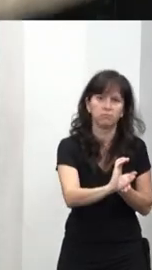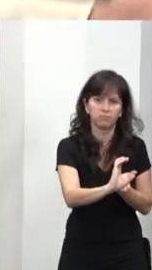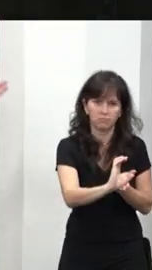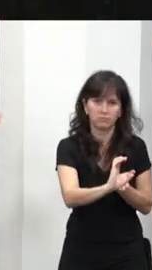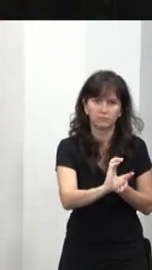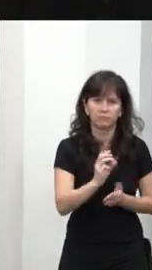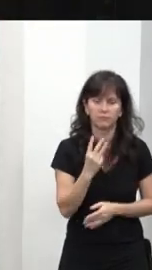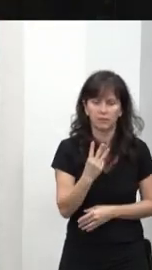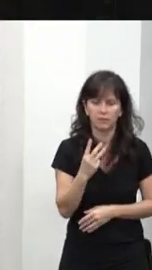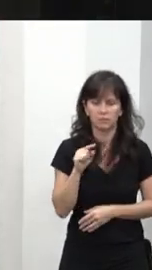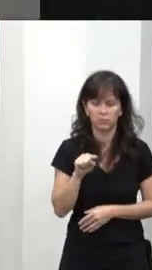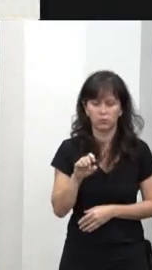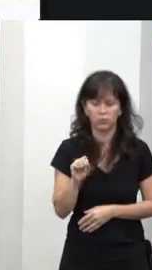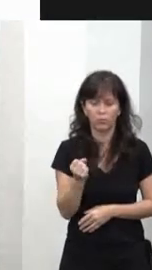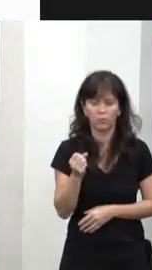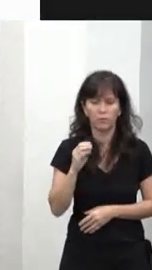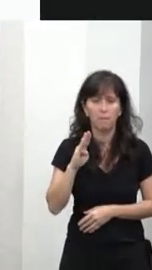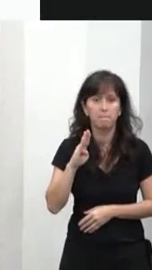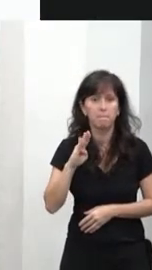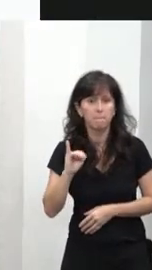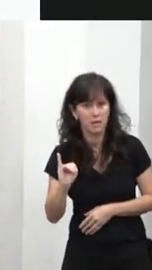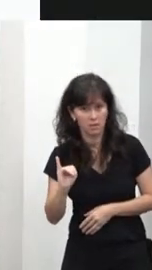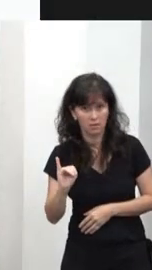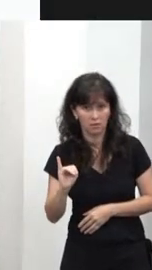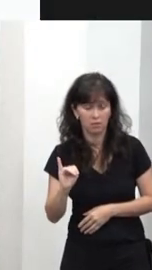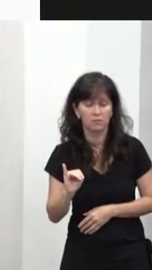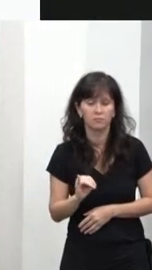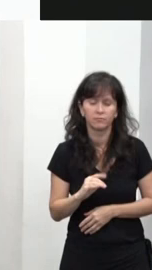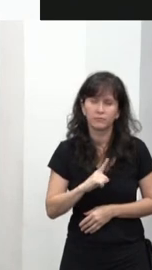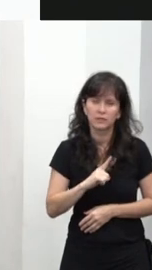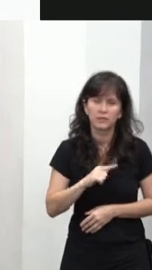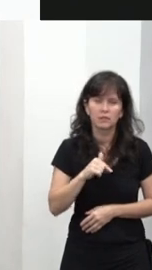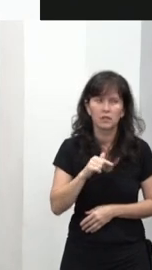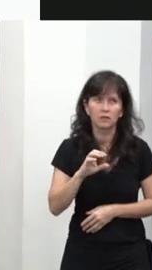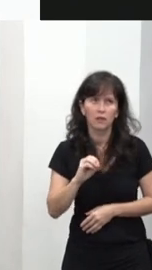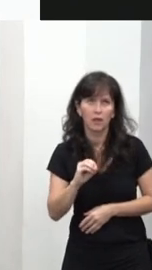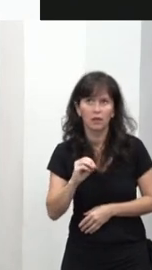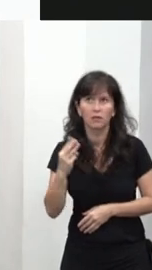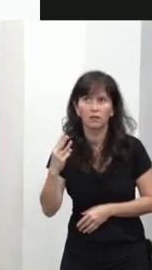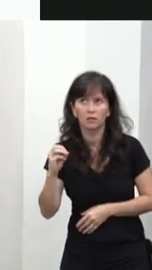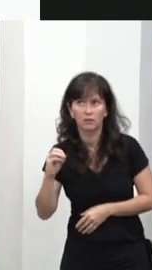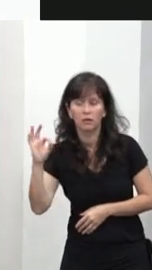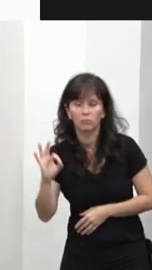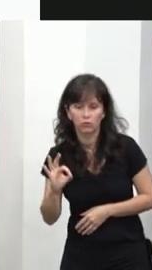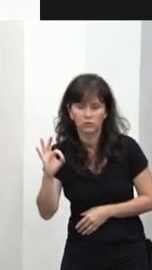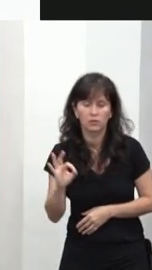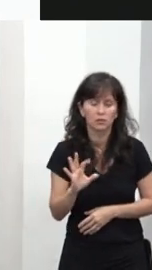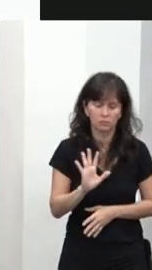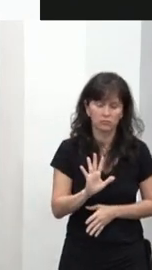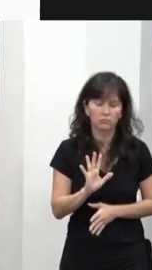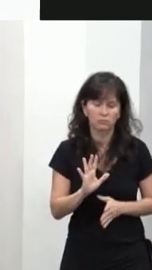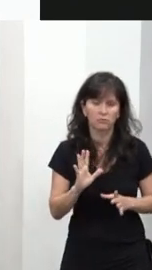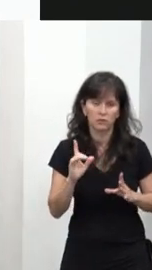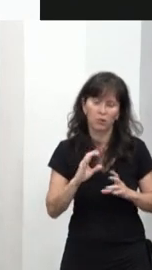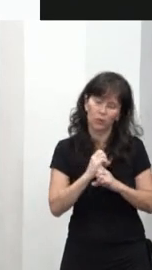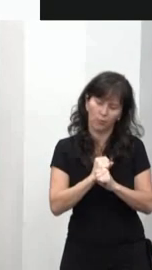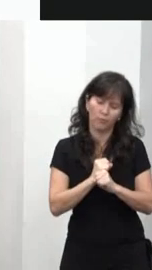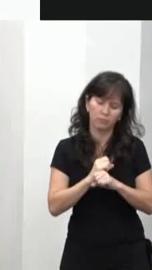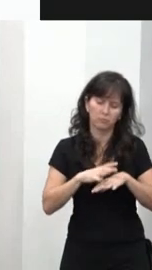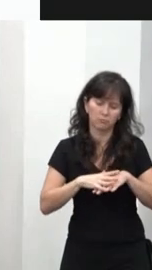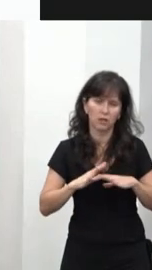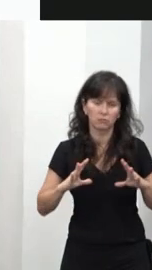3.8 bilhões disso a gente tem né o 7030 Rigor não é um percentual que tá amarrado na lei Mas é uma conta matemática